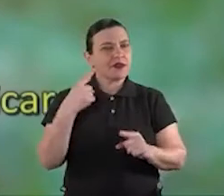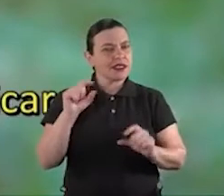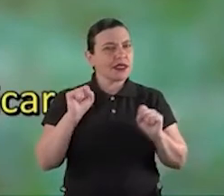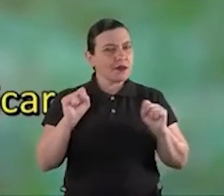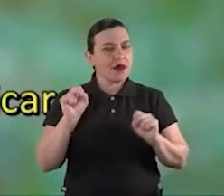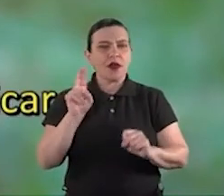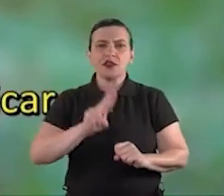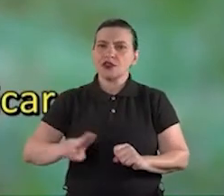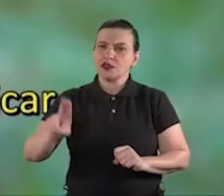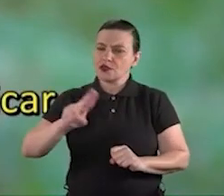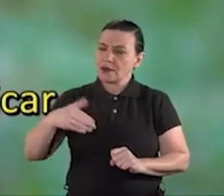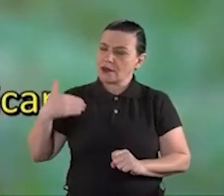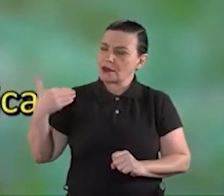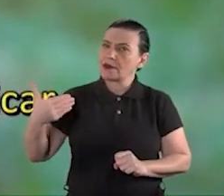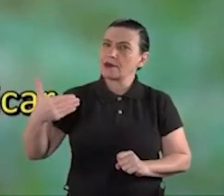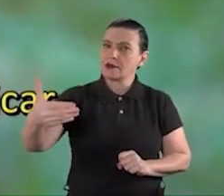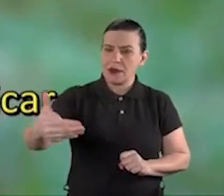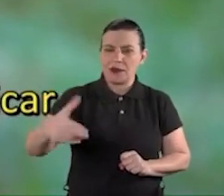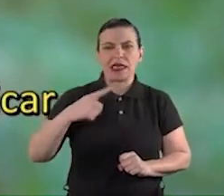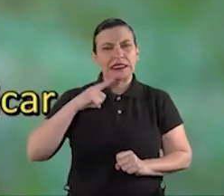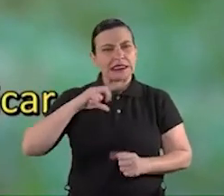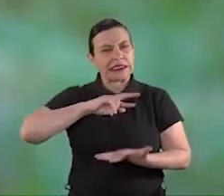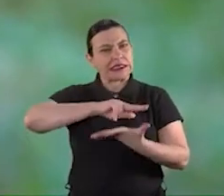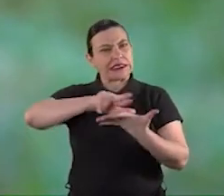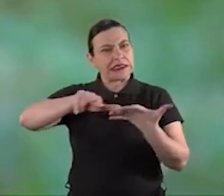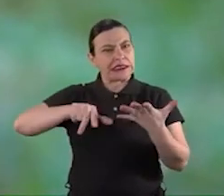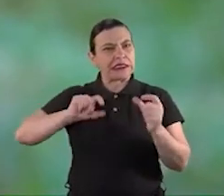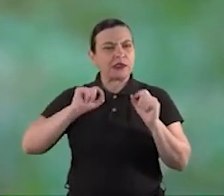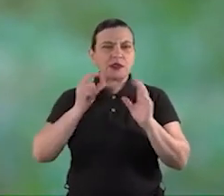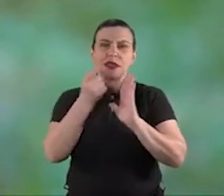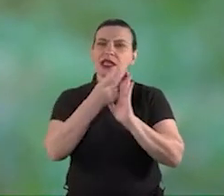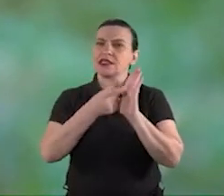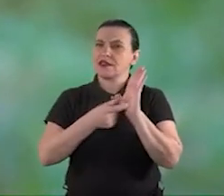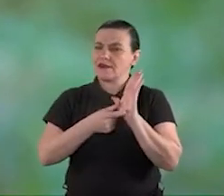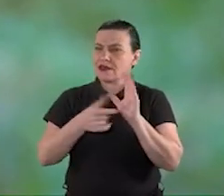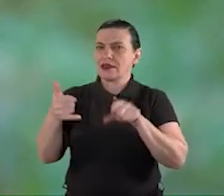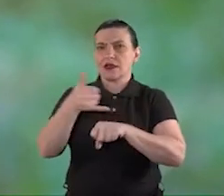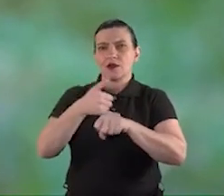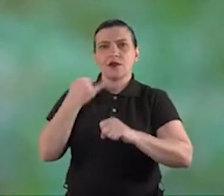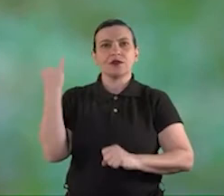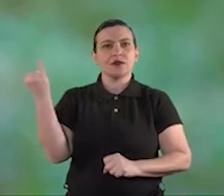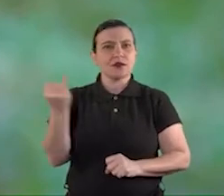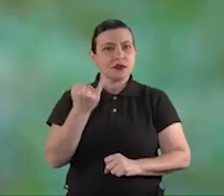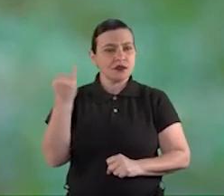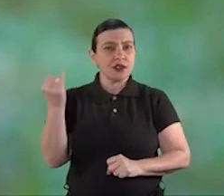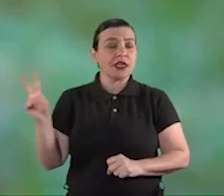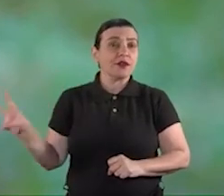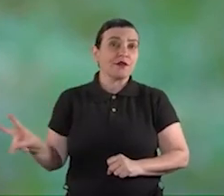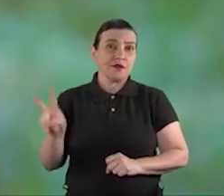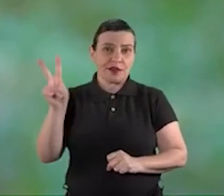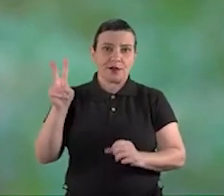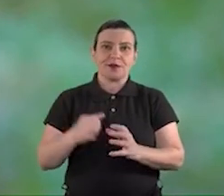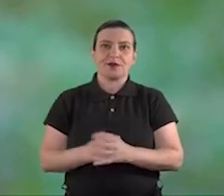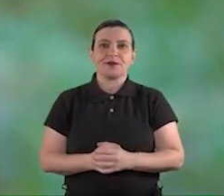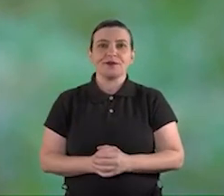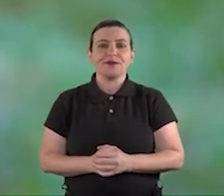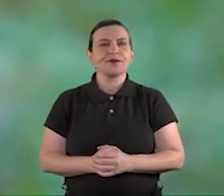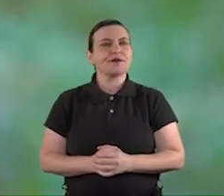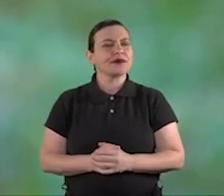tem para imunidade regularmente bem existem muitas maneiras de classificar o uso de óleos essenciais e o valor que eles trazem